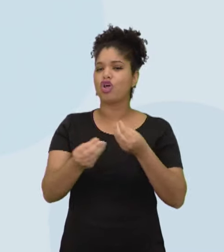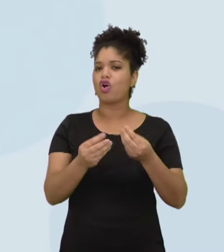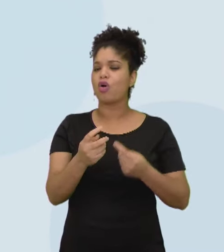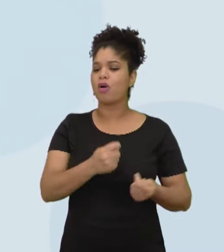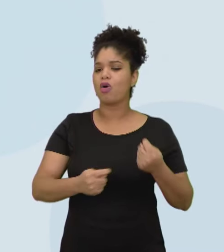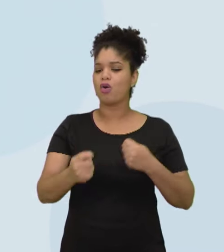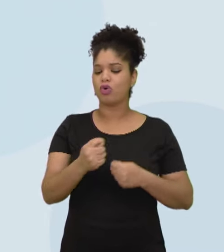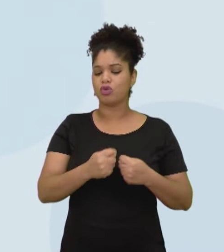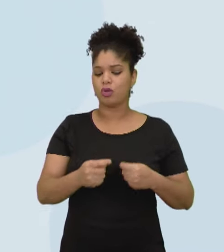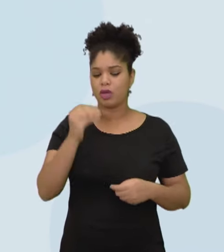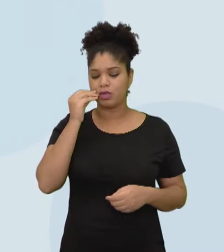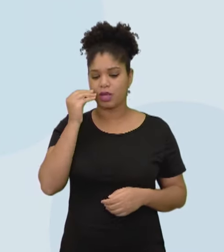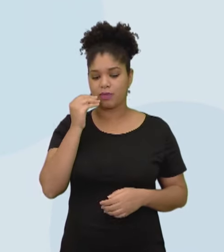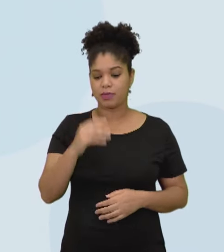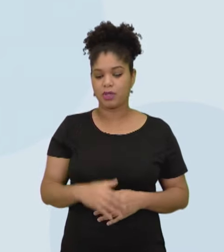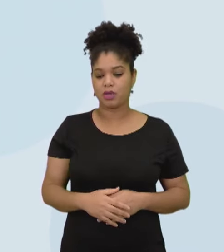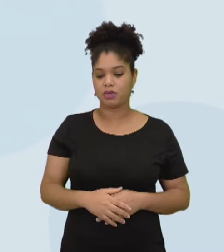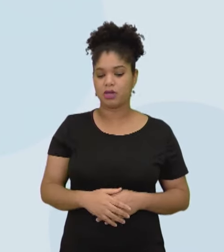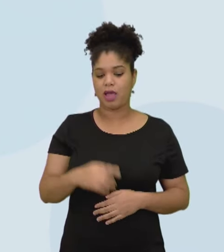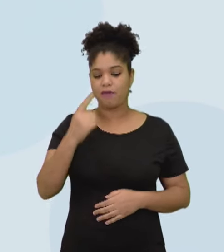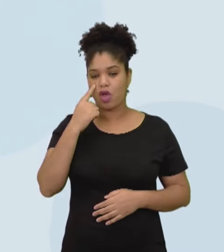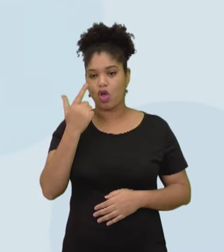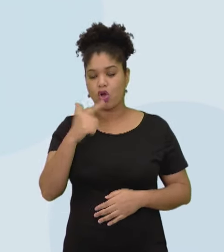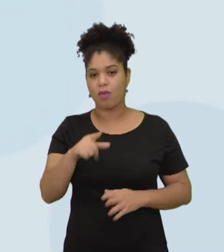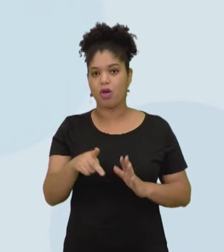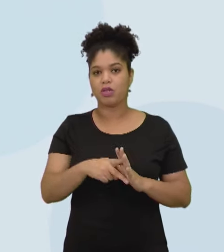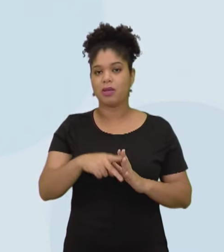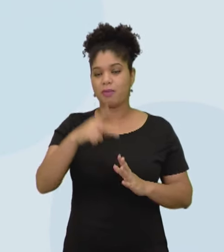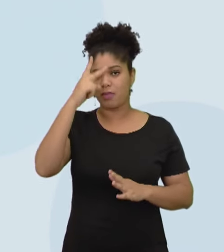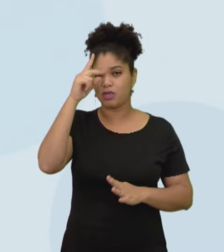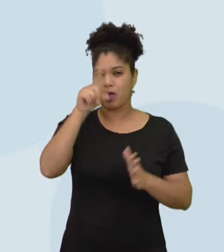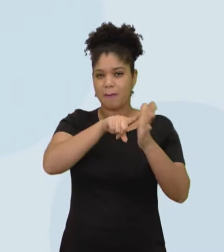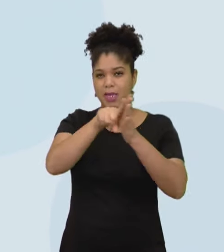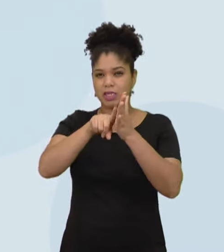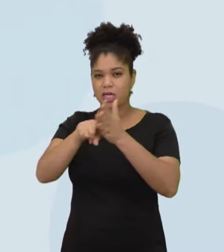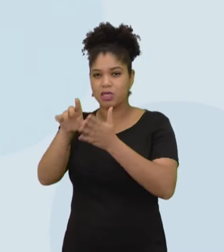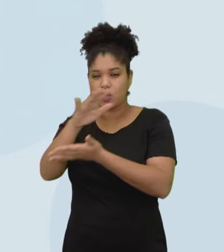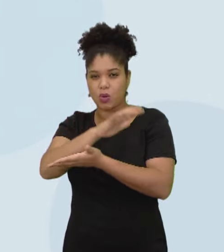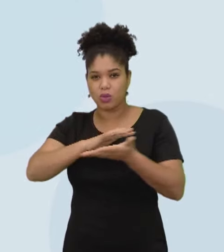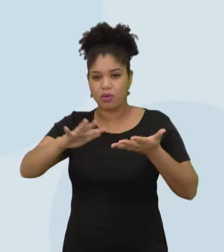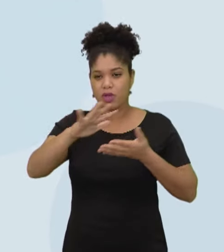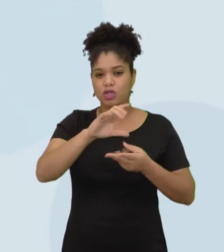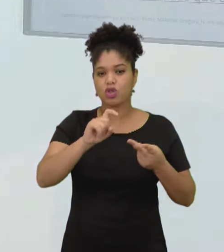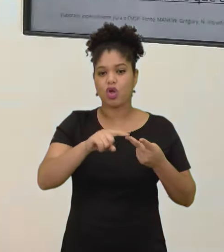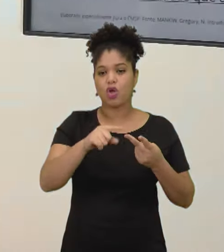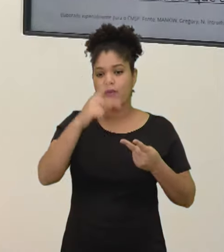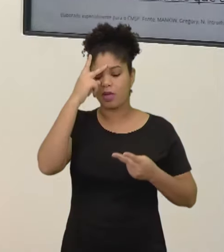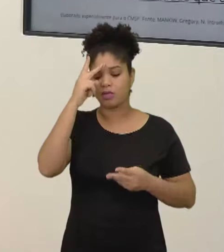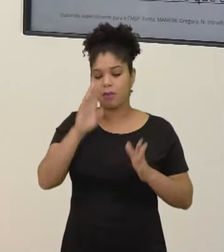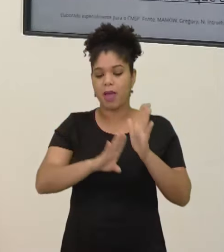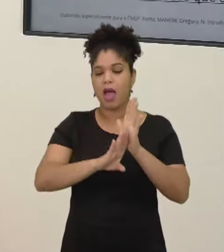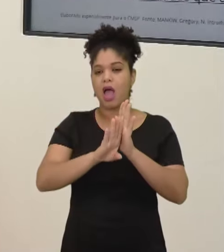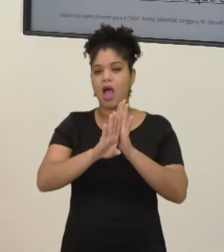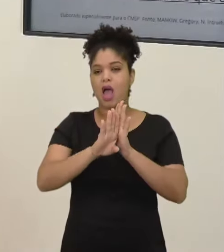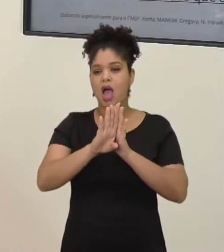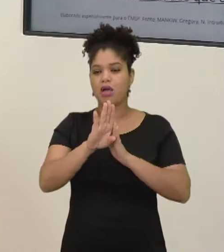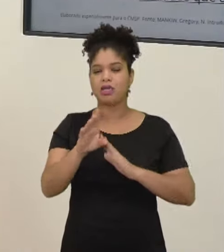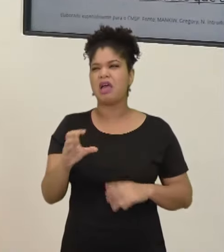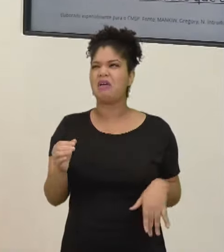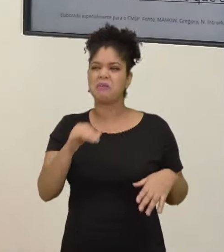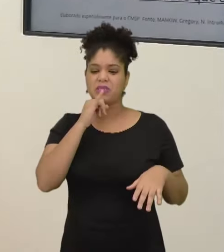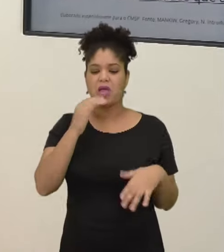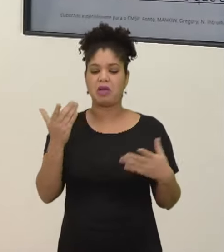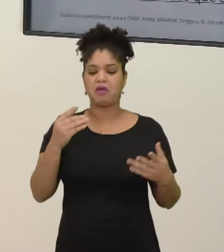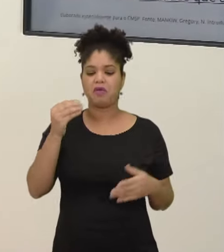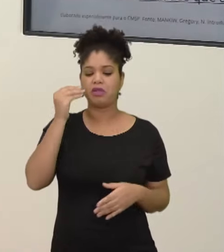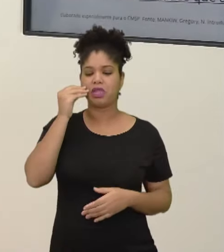ele vai pegar emprestado uma ideia que tem tanto no astrônomo, no biólogo evolutivo, né? O biólogo evolutivo não pode falar assim, eu vou testar aqui